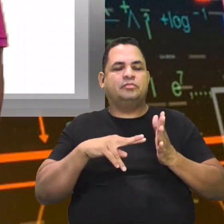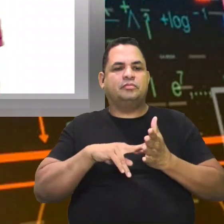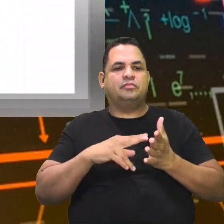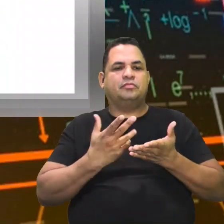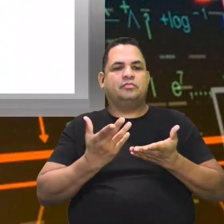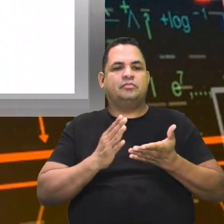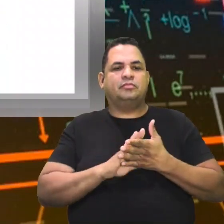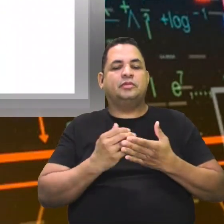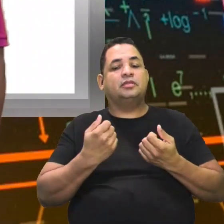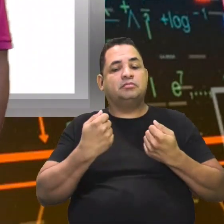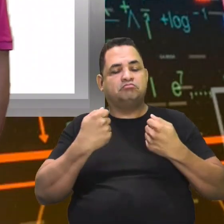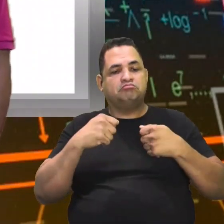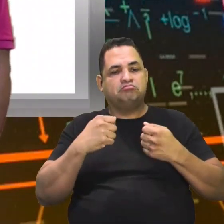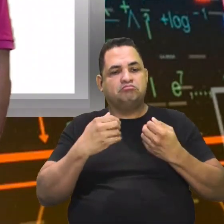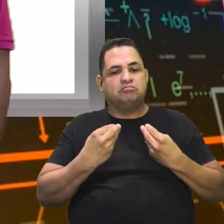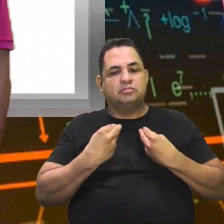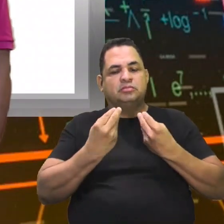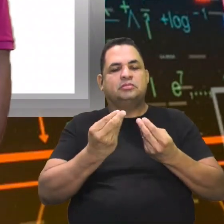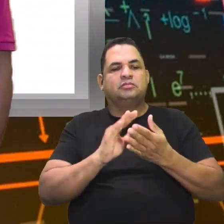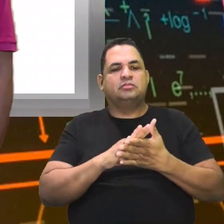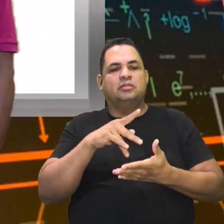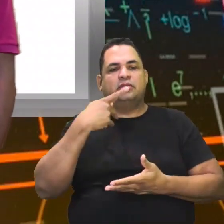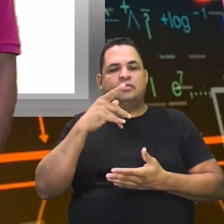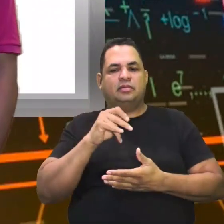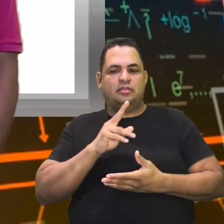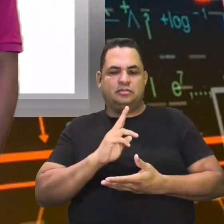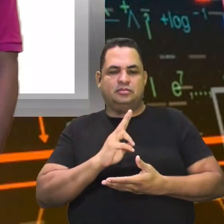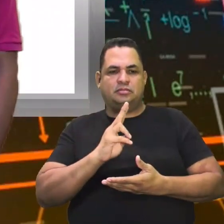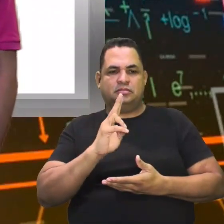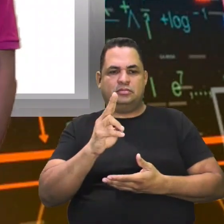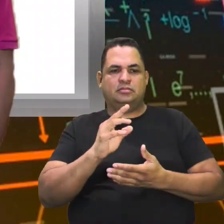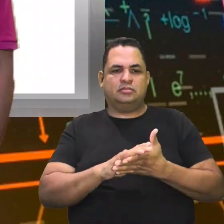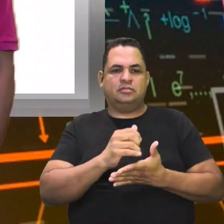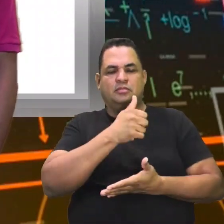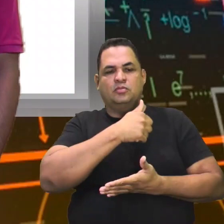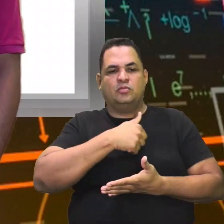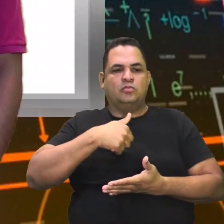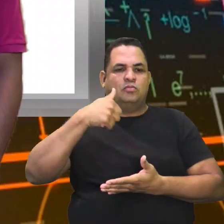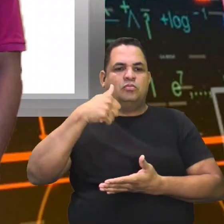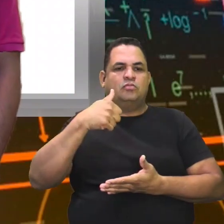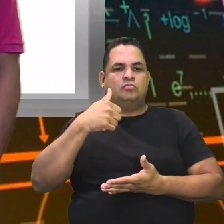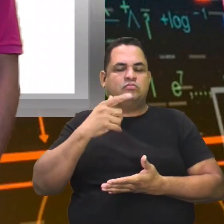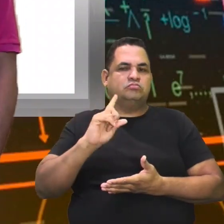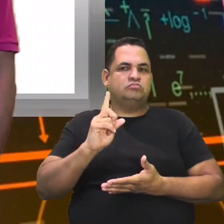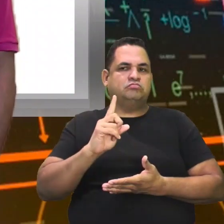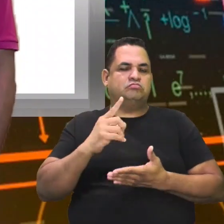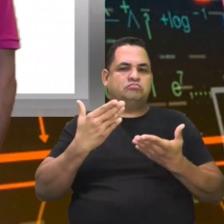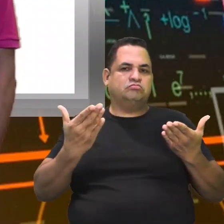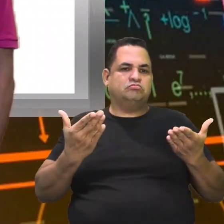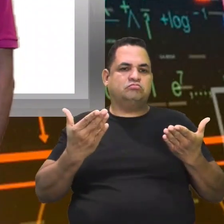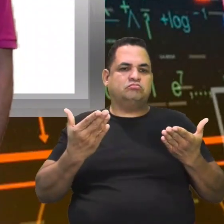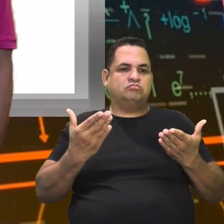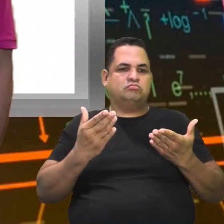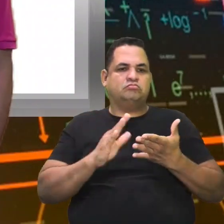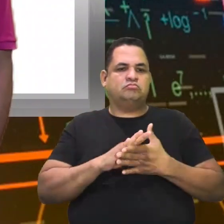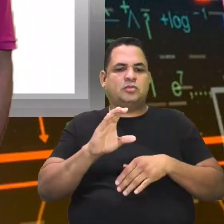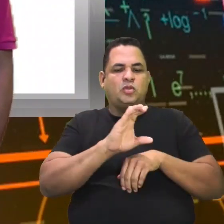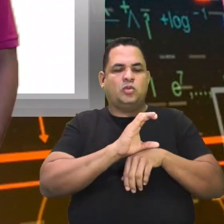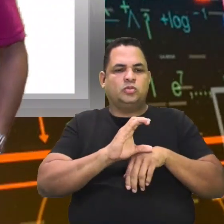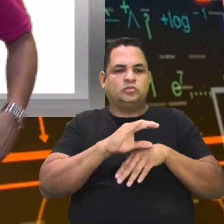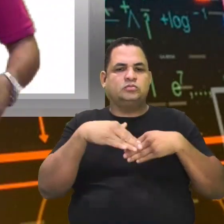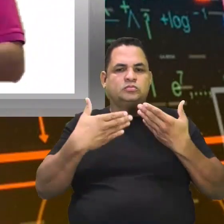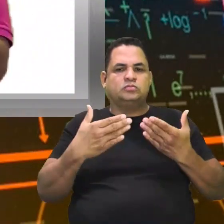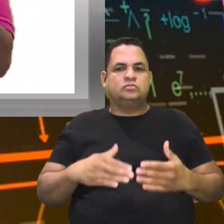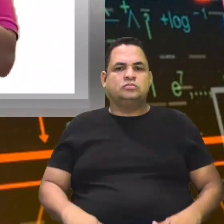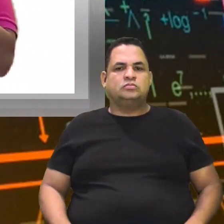significam que são suficientes para te falar de regularidade, né? De ser melhor ou não num concurso e